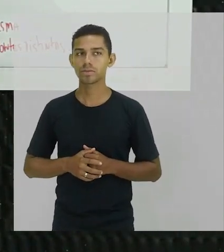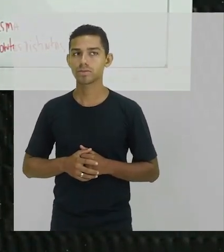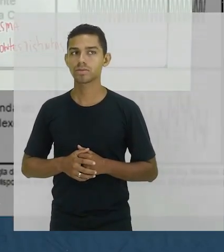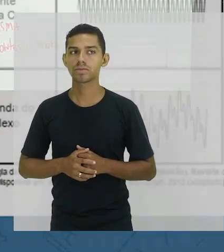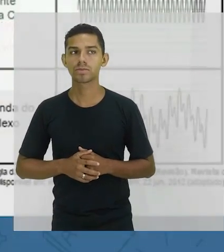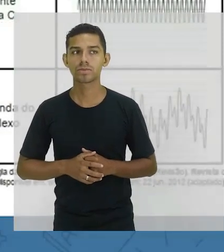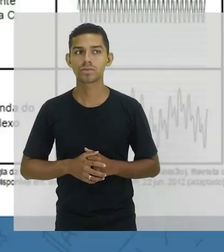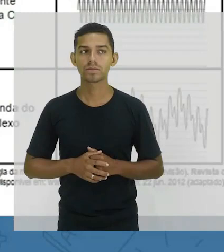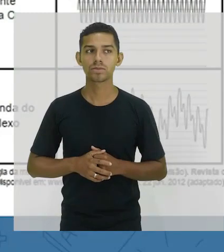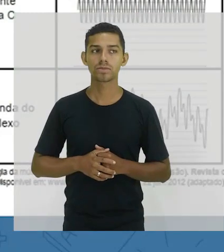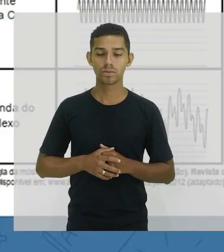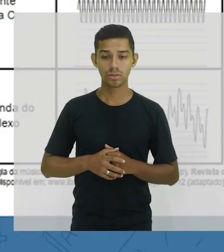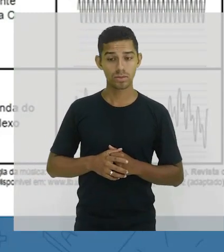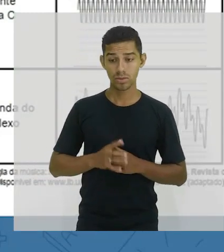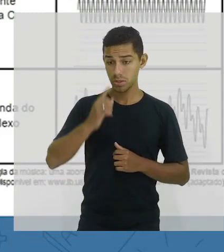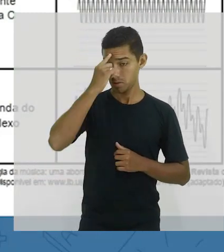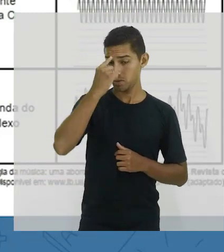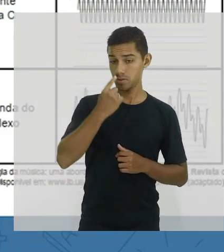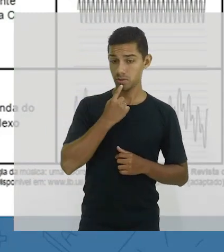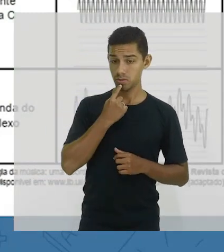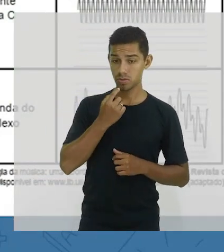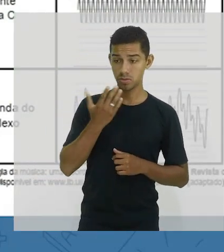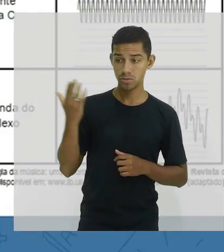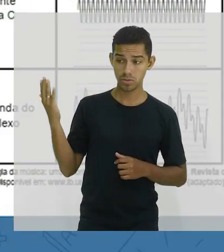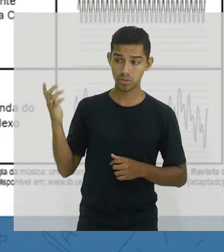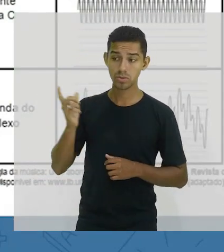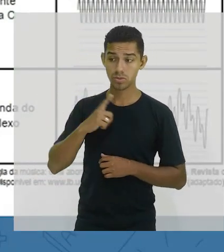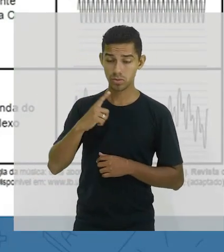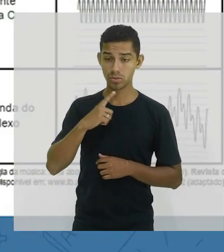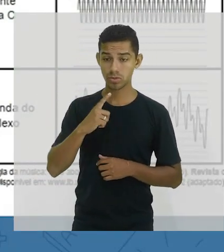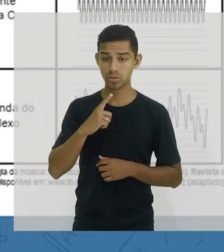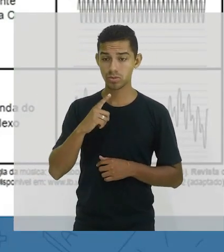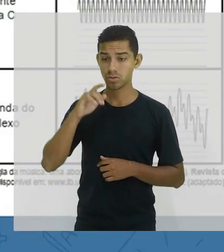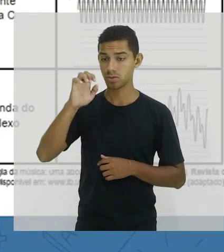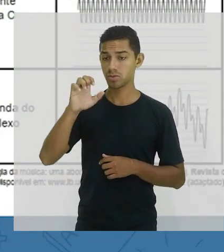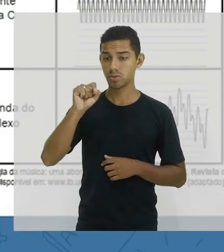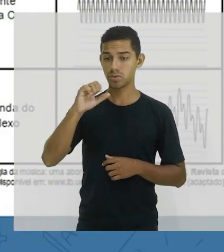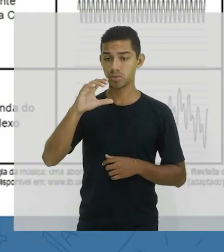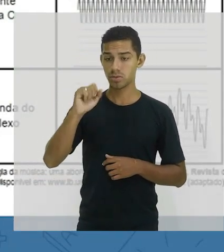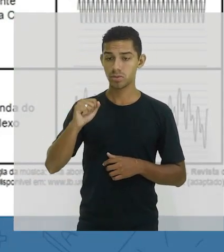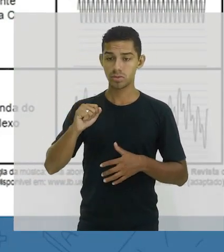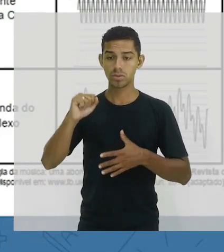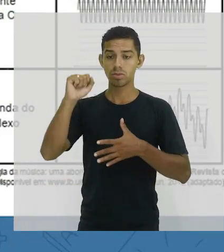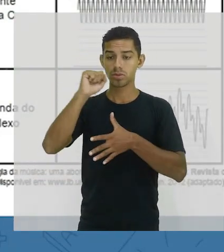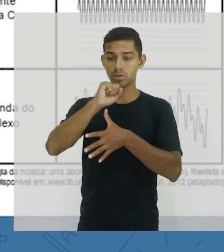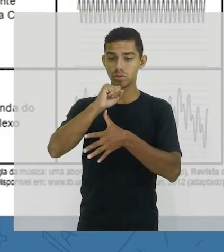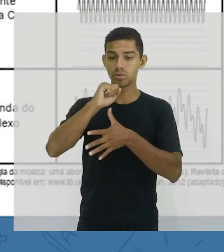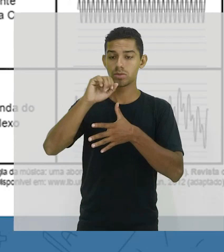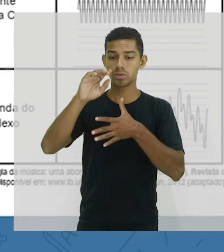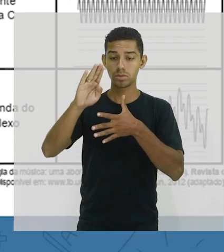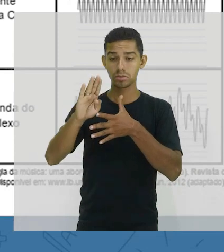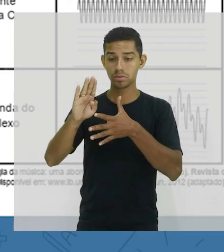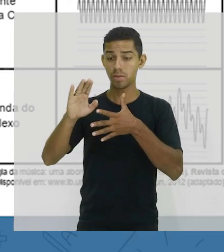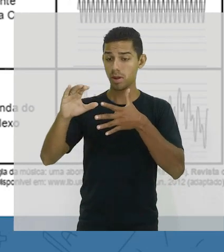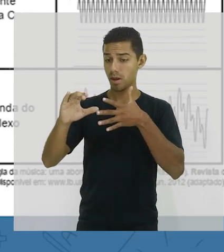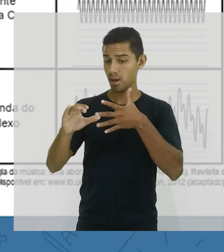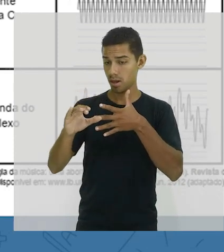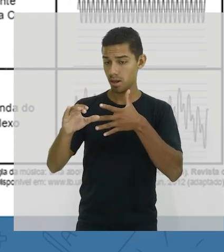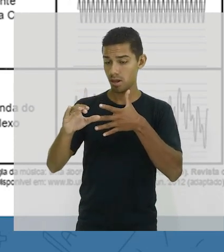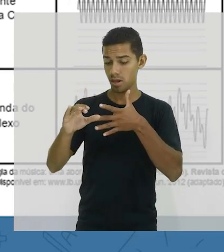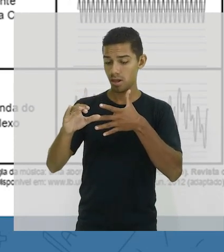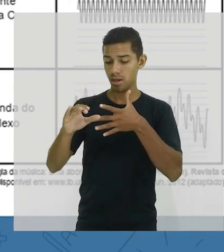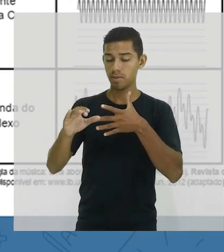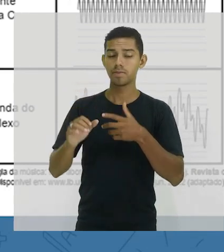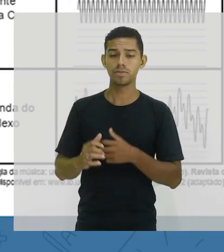seguinte, na figura, nós temos uma escala aí entre A, B, C e o